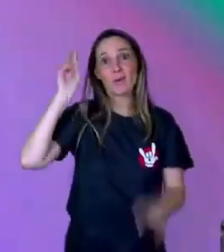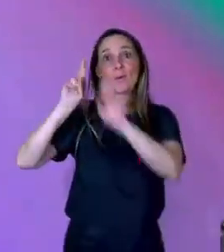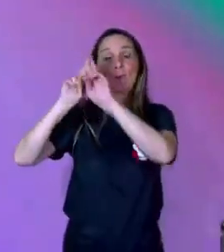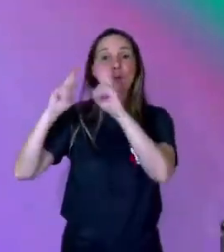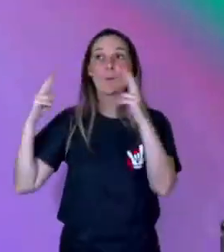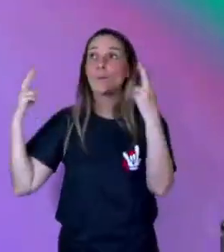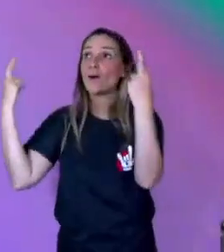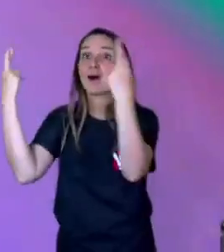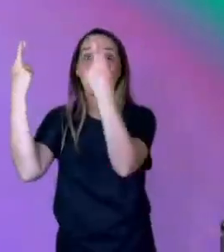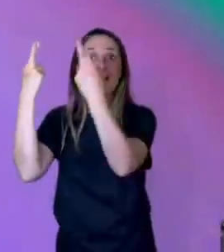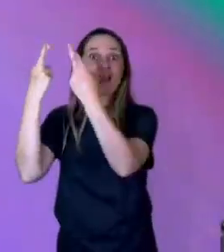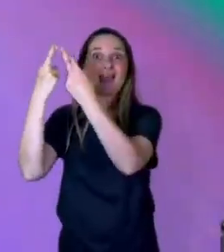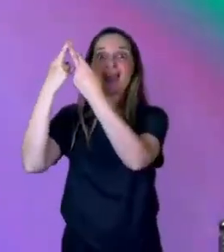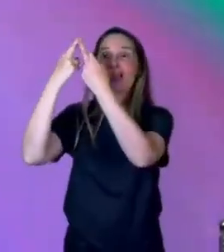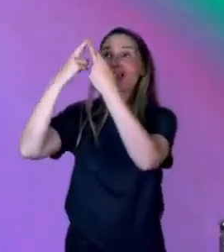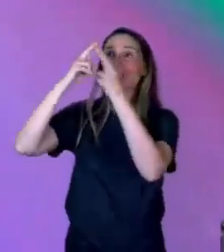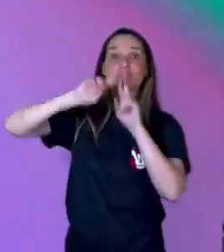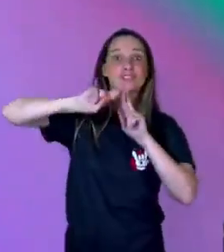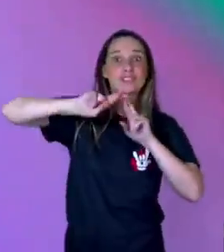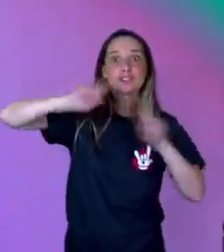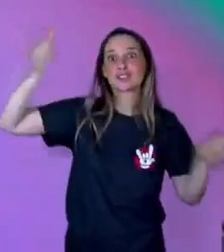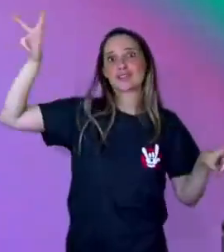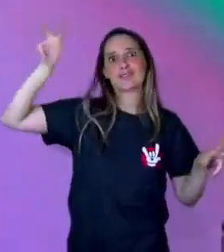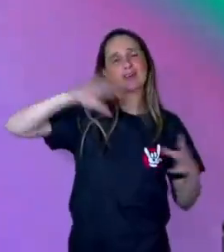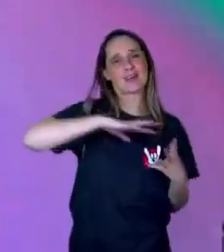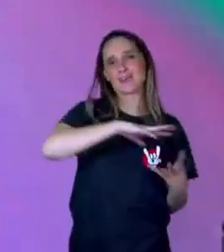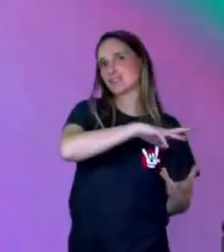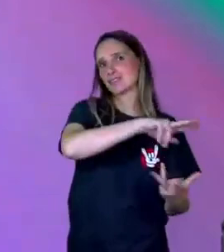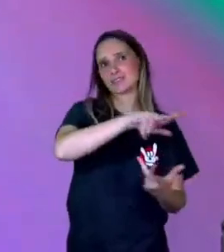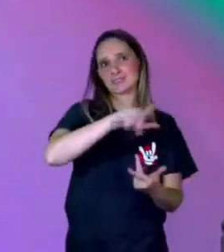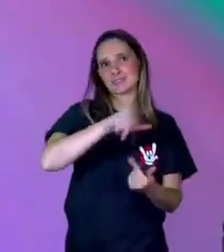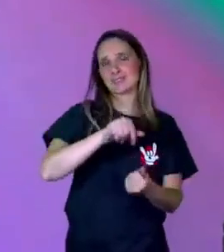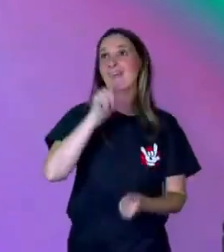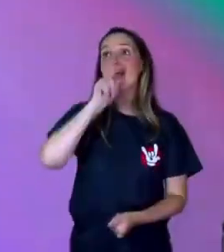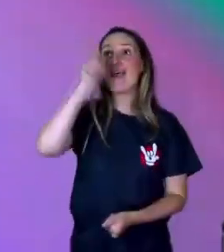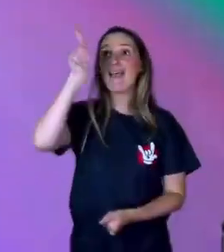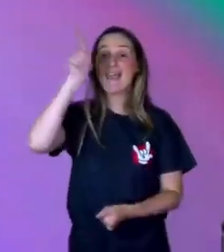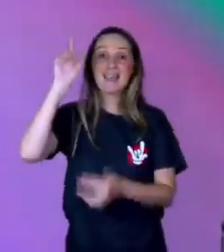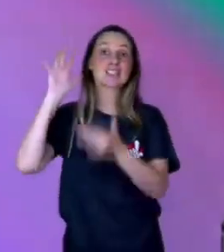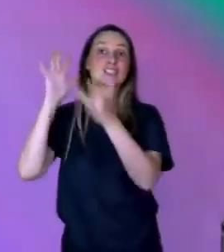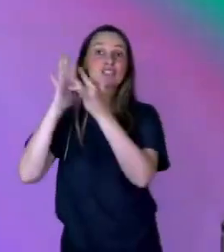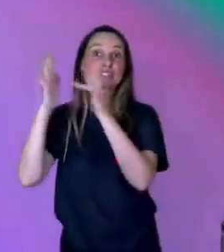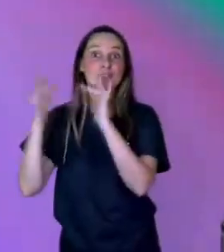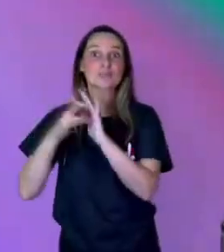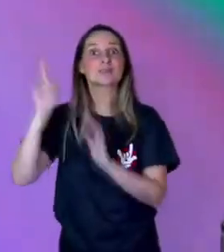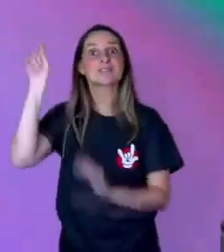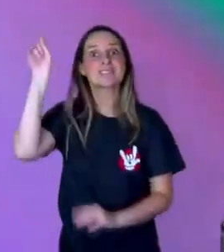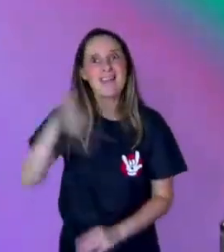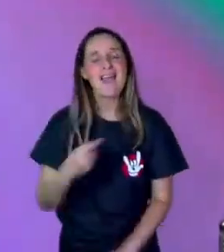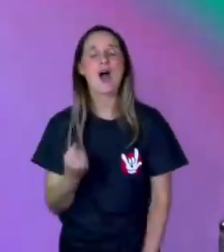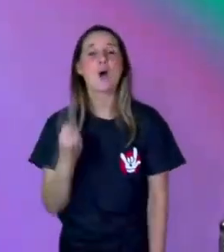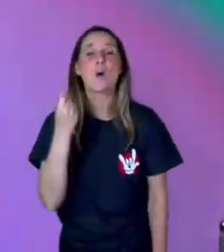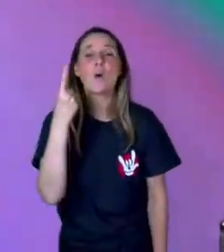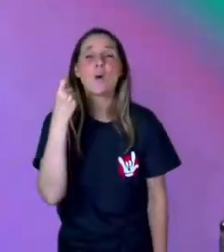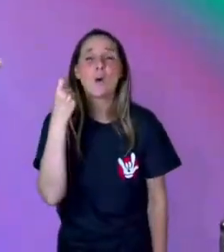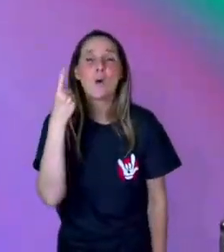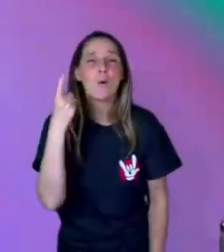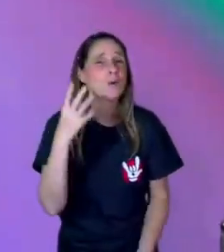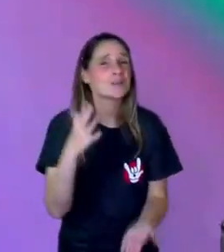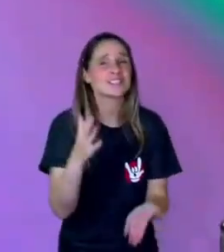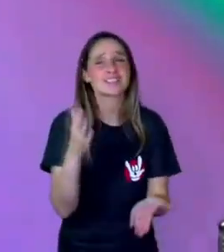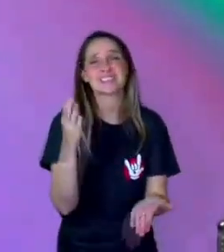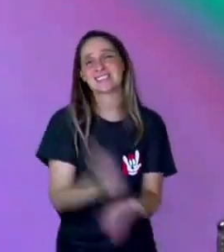rei está sobre a minha vida. Ele sim é salvador. Ele sim é a solução para tudo. Nenhum governo do mundo